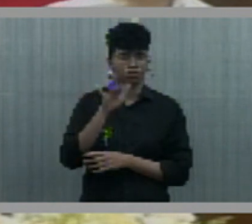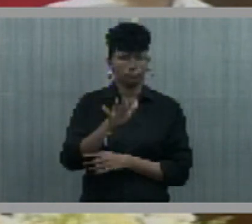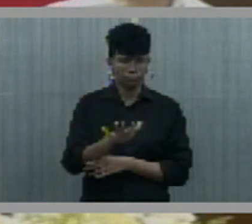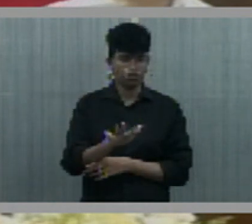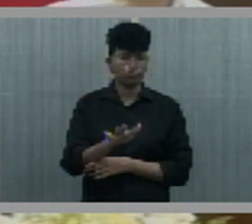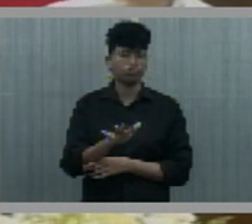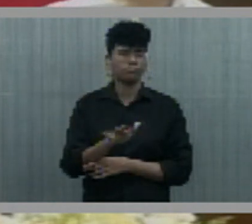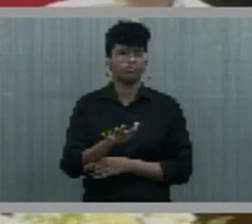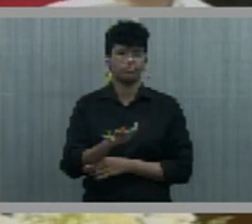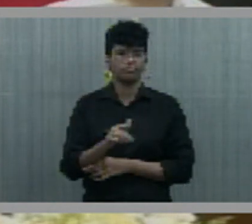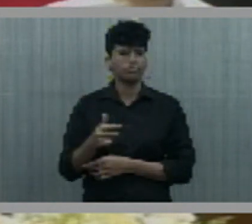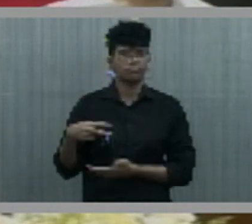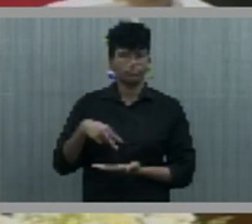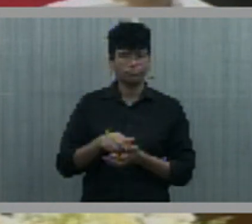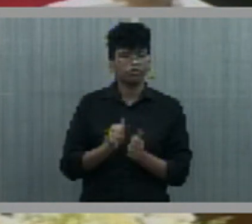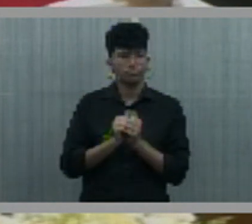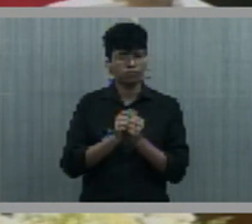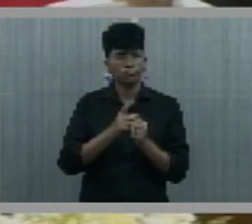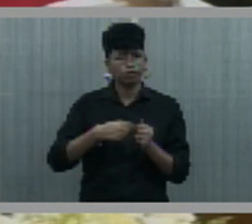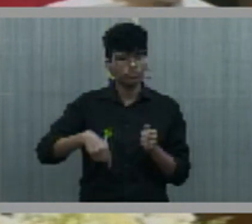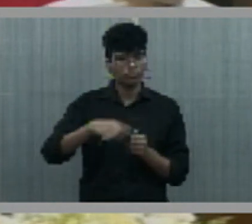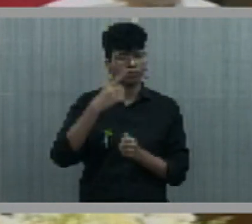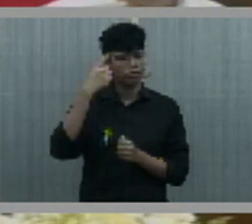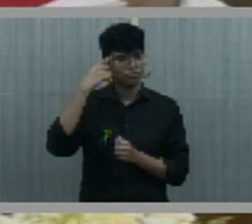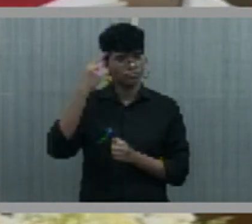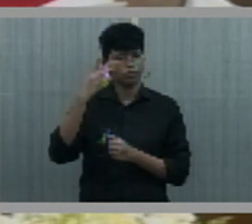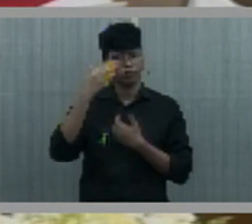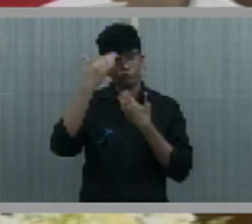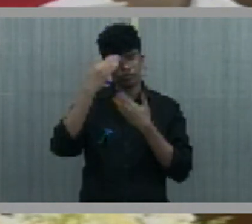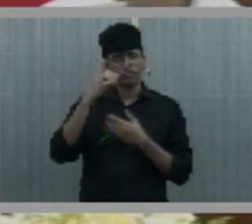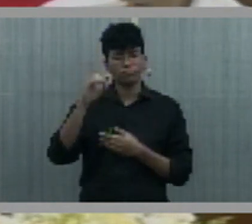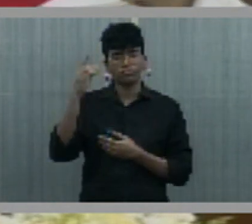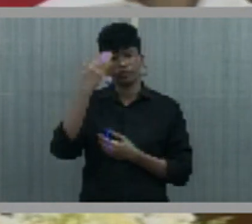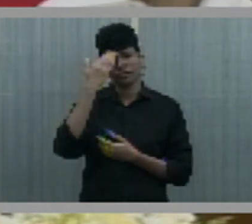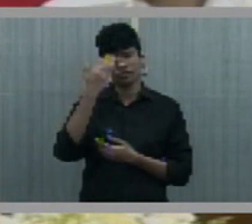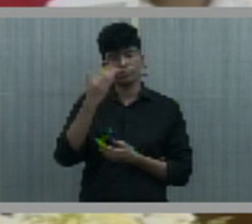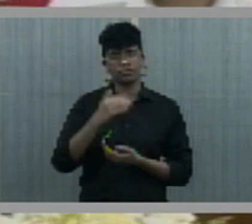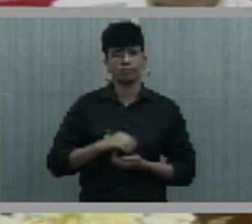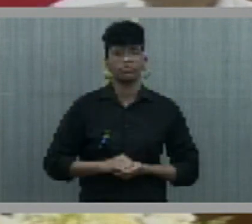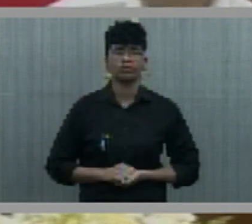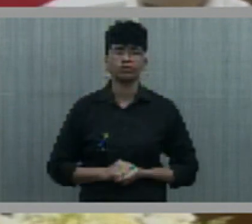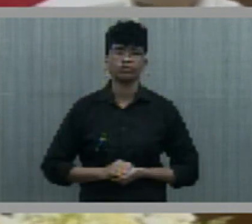prazer enorme estar aqui com vocês. Esse dia é só gratidão a Deus. Obrigada.